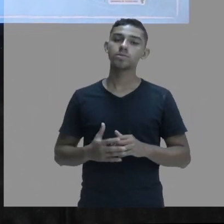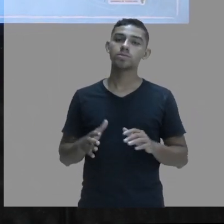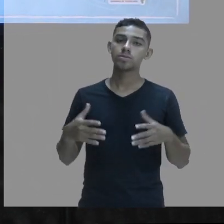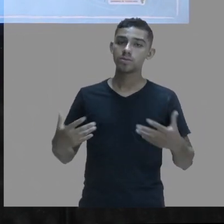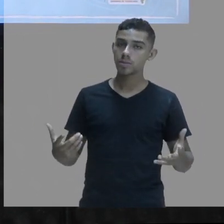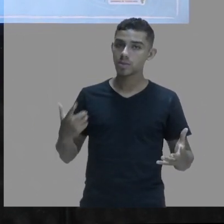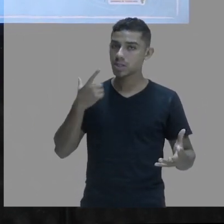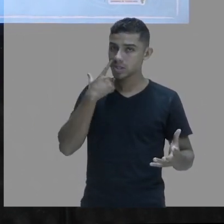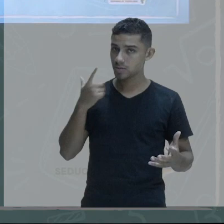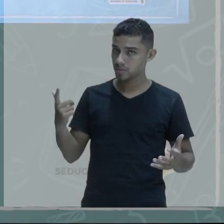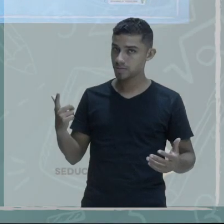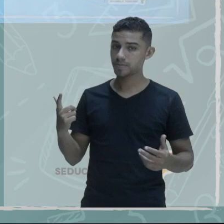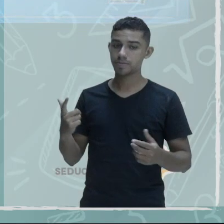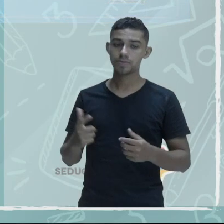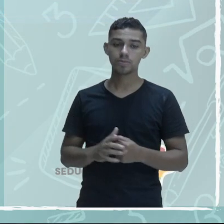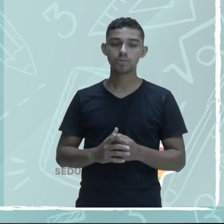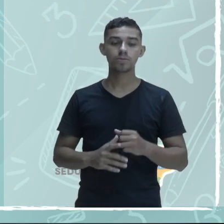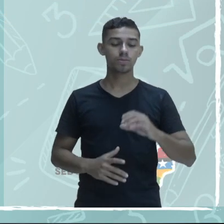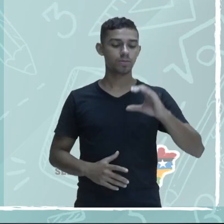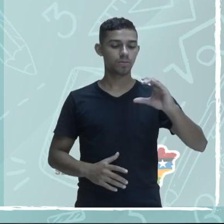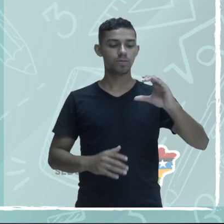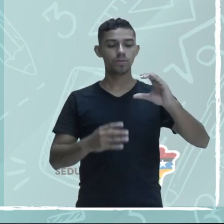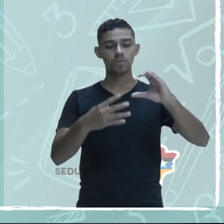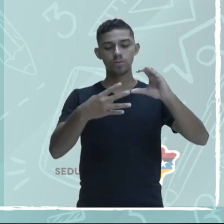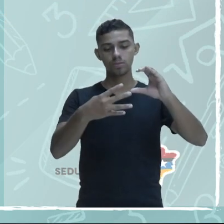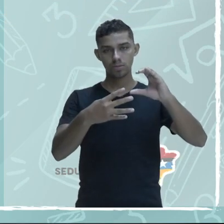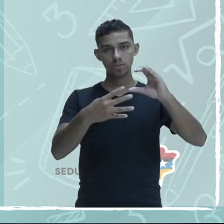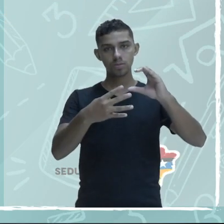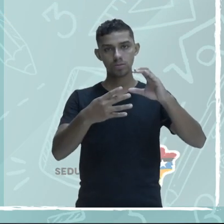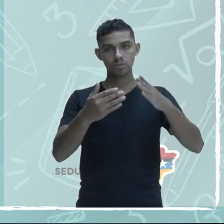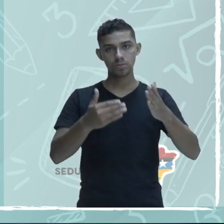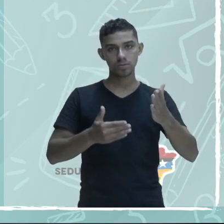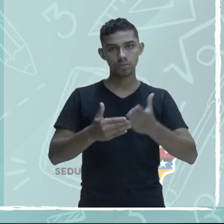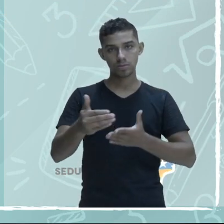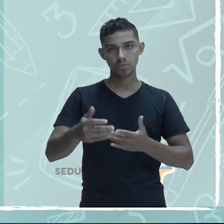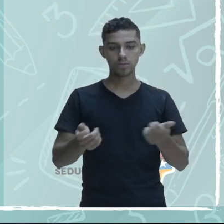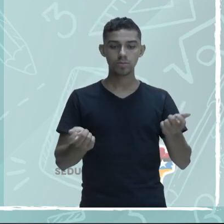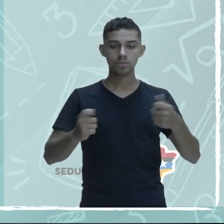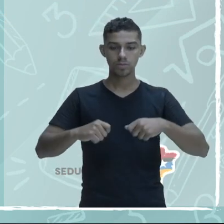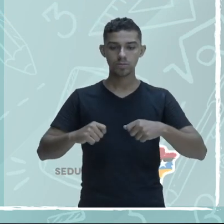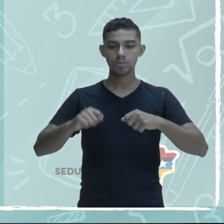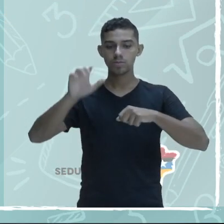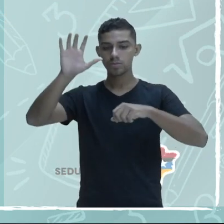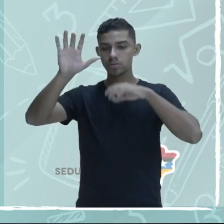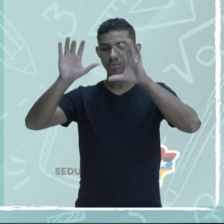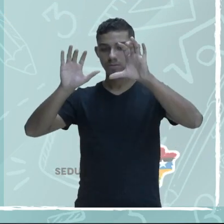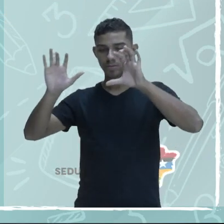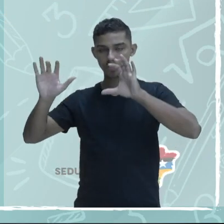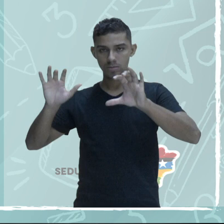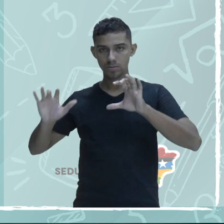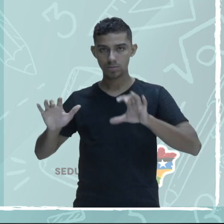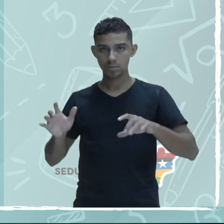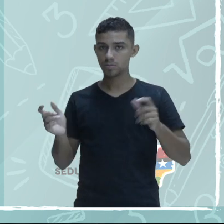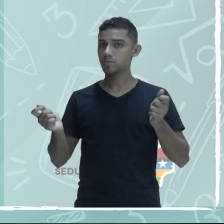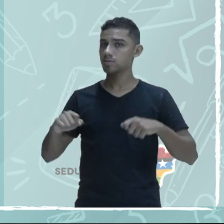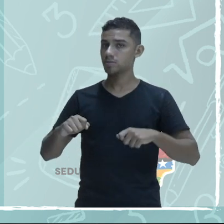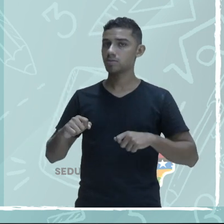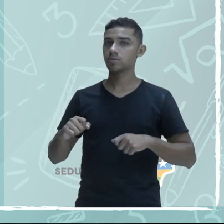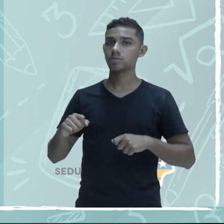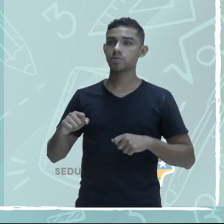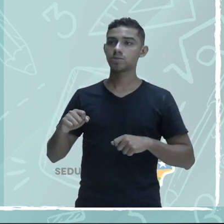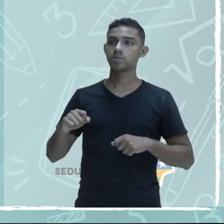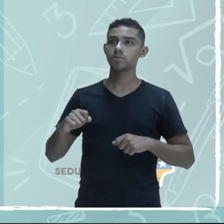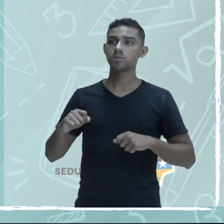Portanto, a partir de 4 carbonos, eu preciso numerar a cadeia, né, a cadeia do